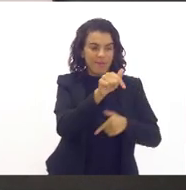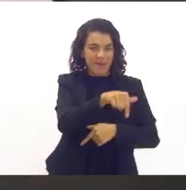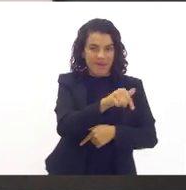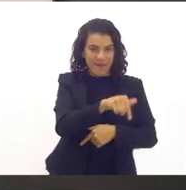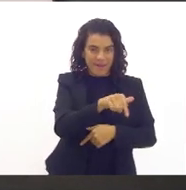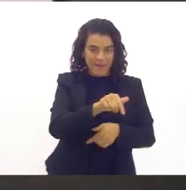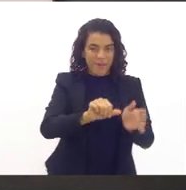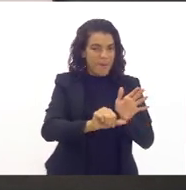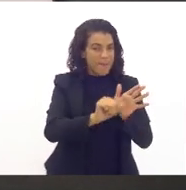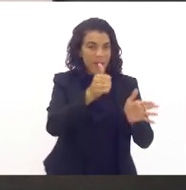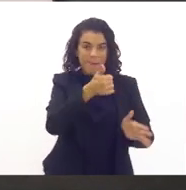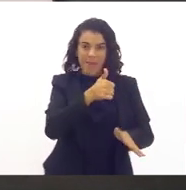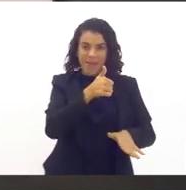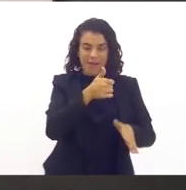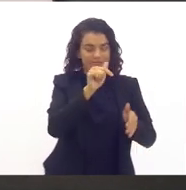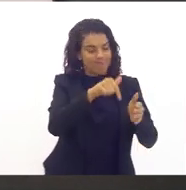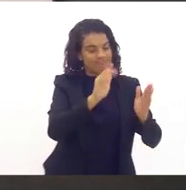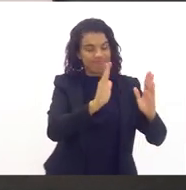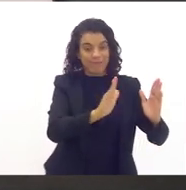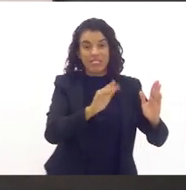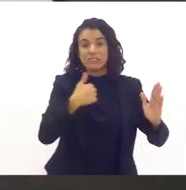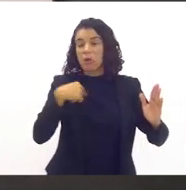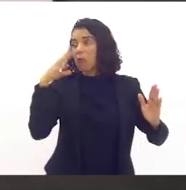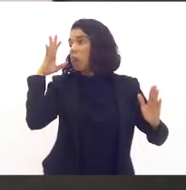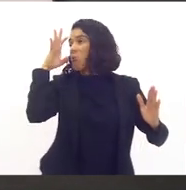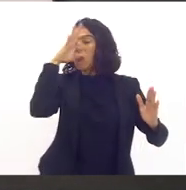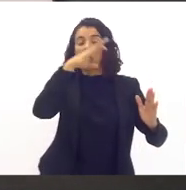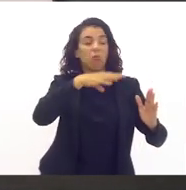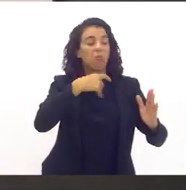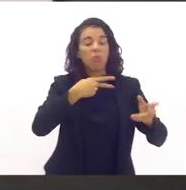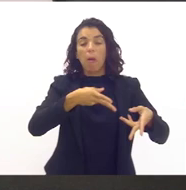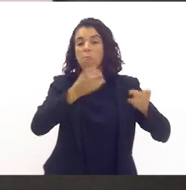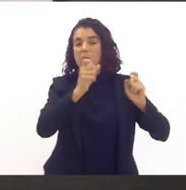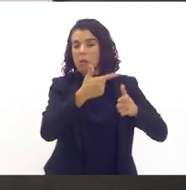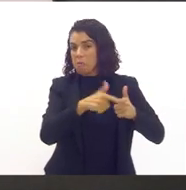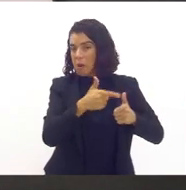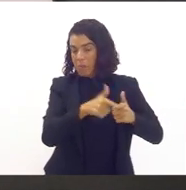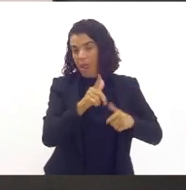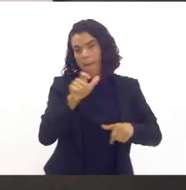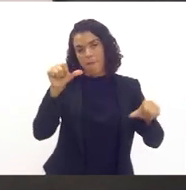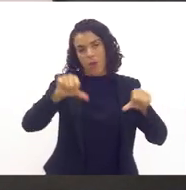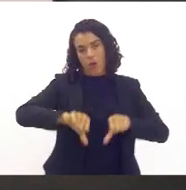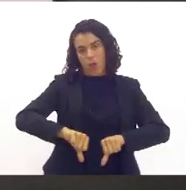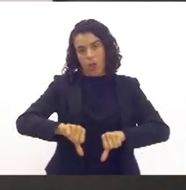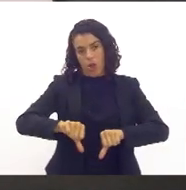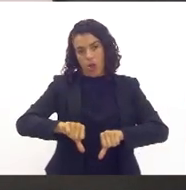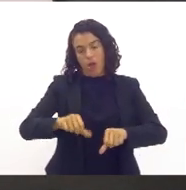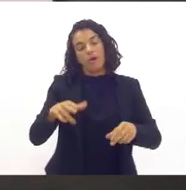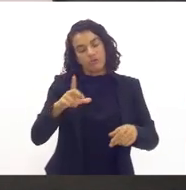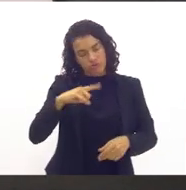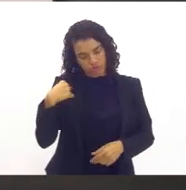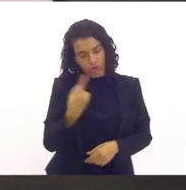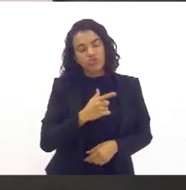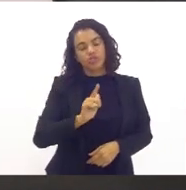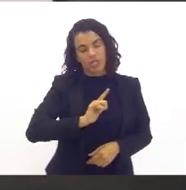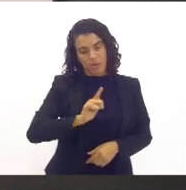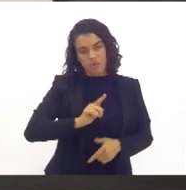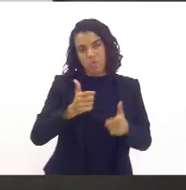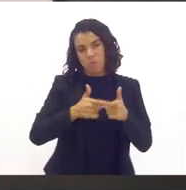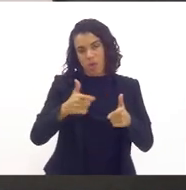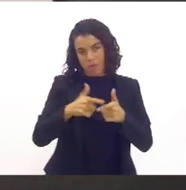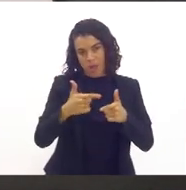problema, aí a situação é muito pior. Então, estamos com um problema. E se nós